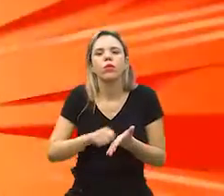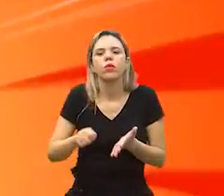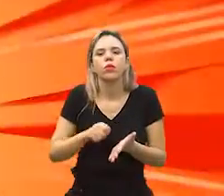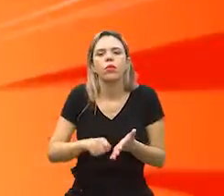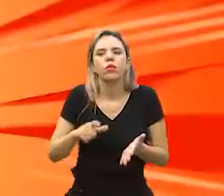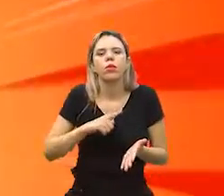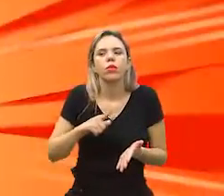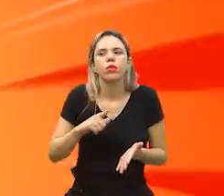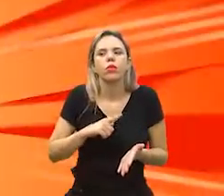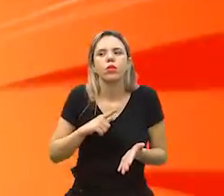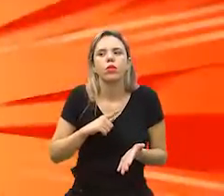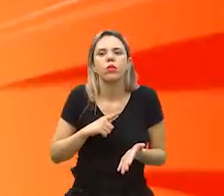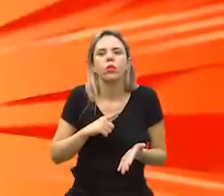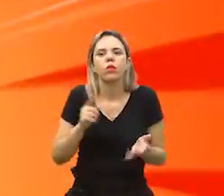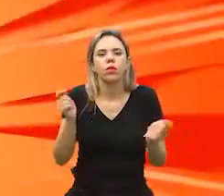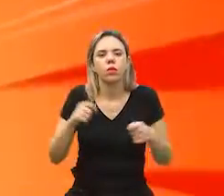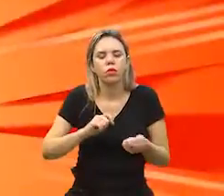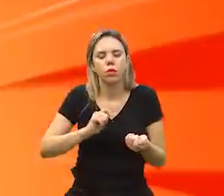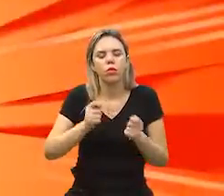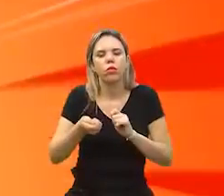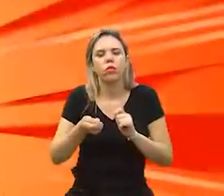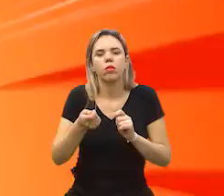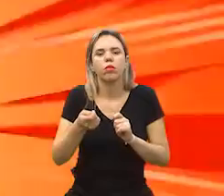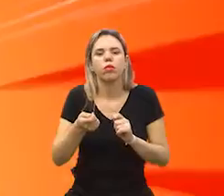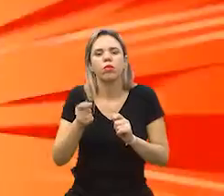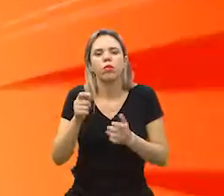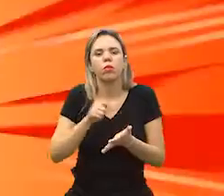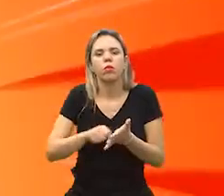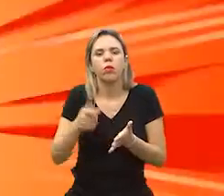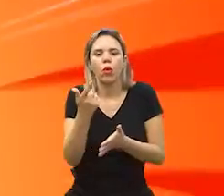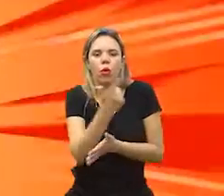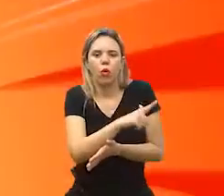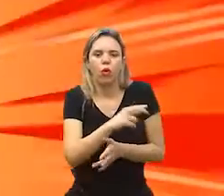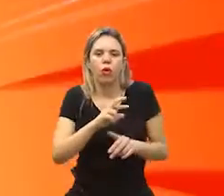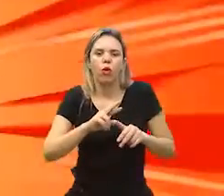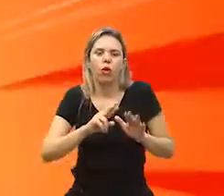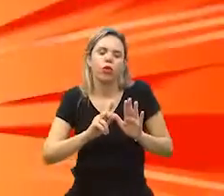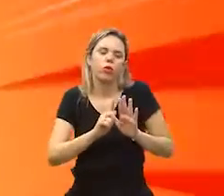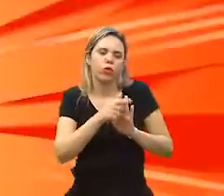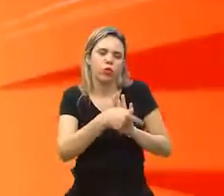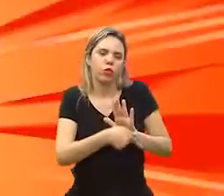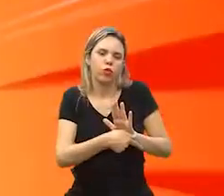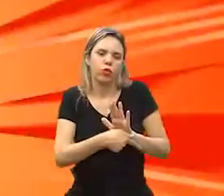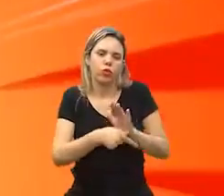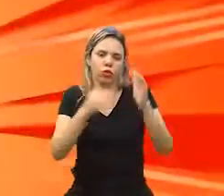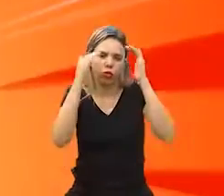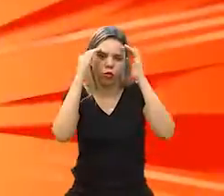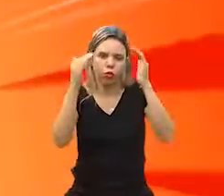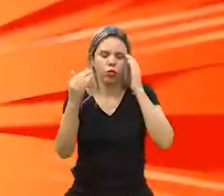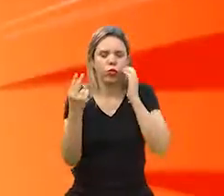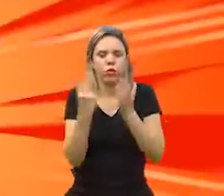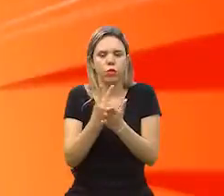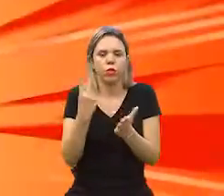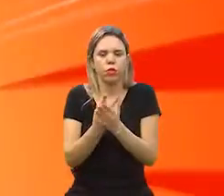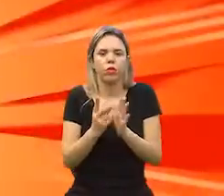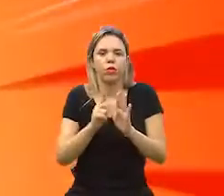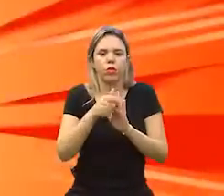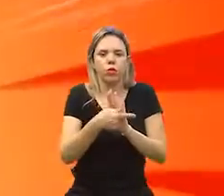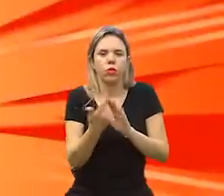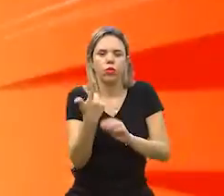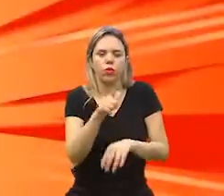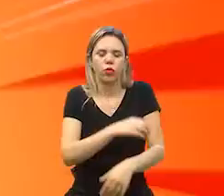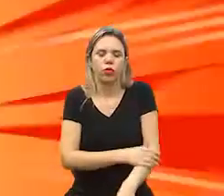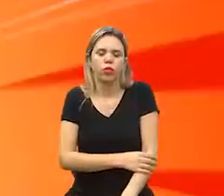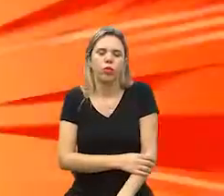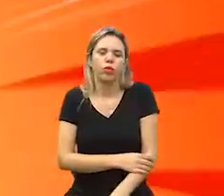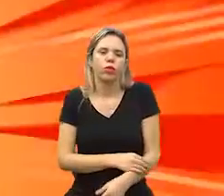ele tem que ser mutável, adaptável e escrever outros gêneros, ou ser fiel àquele gênero e correr